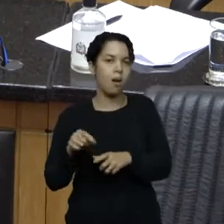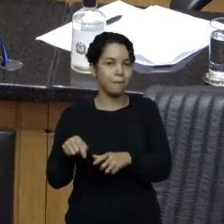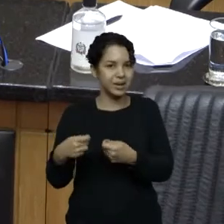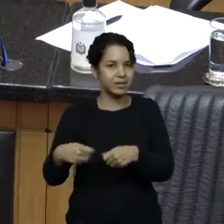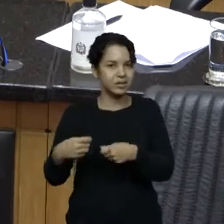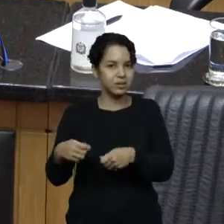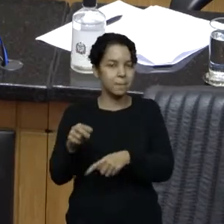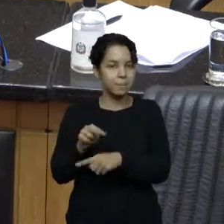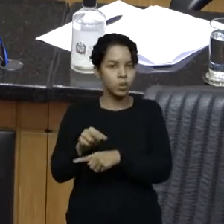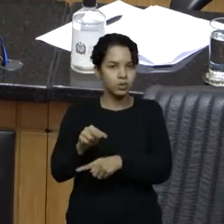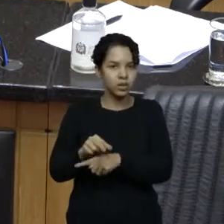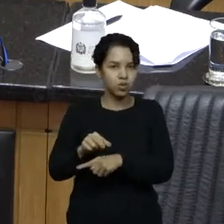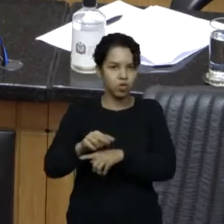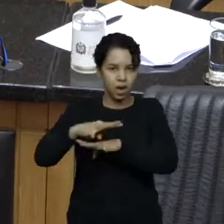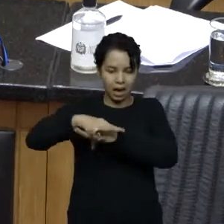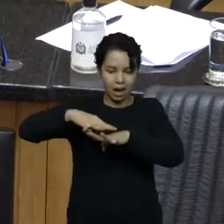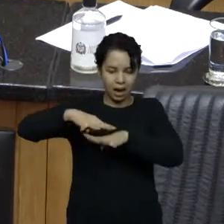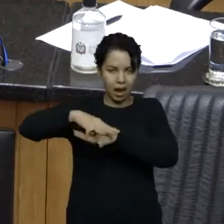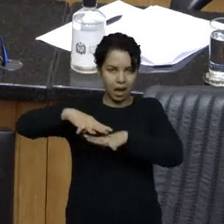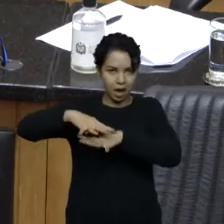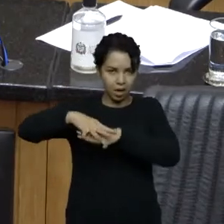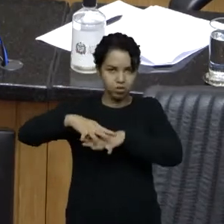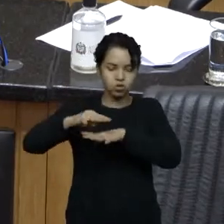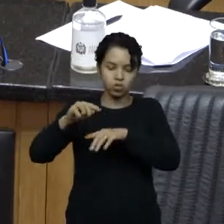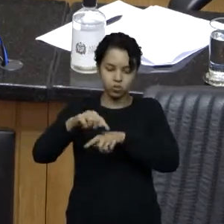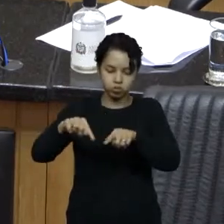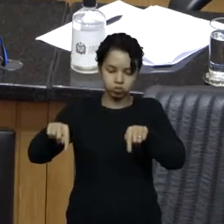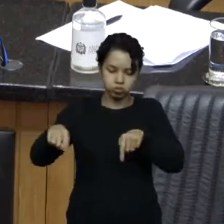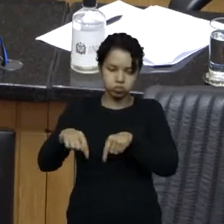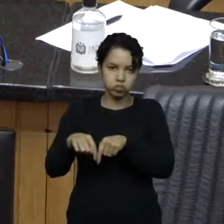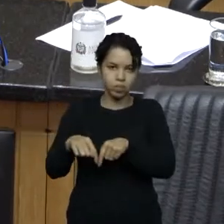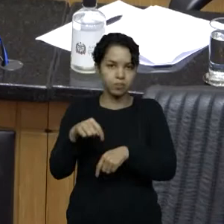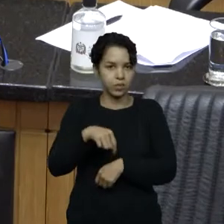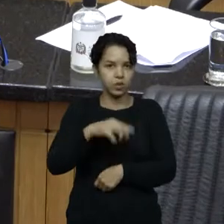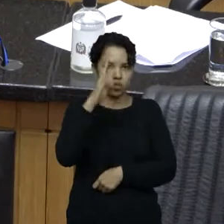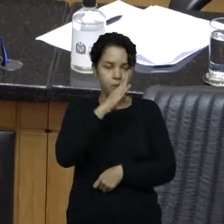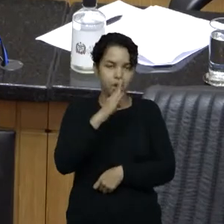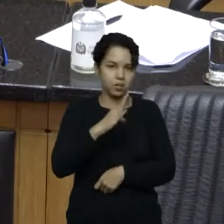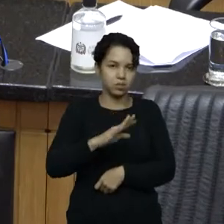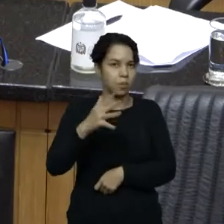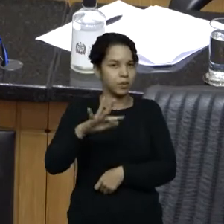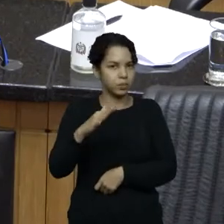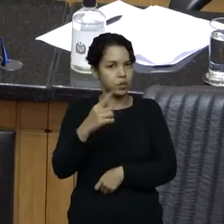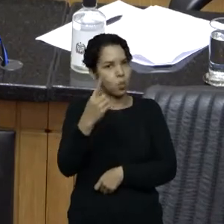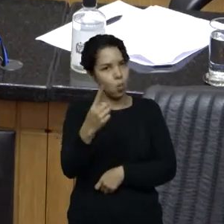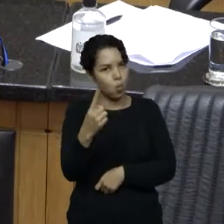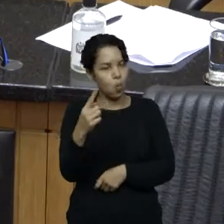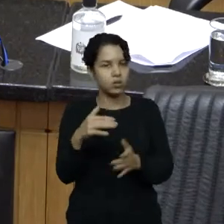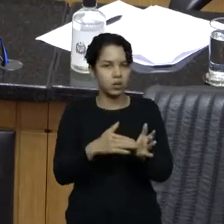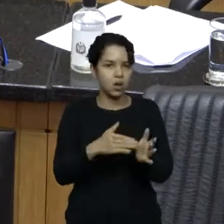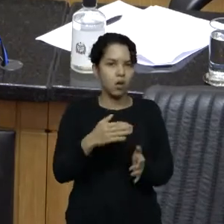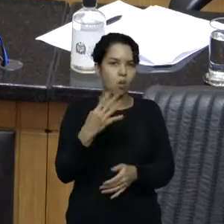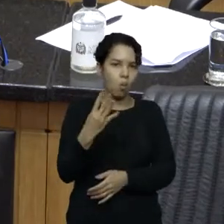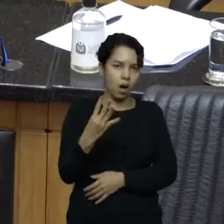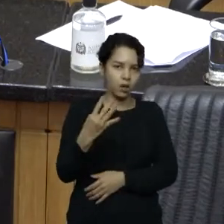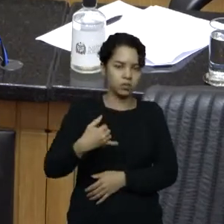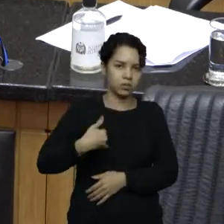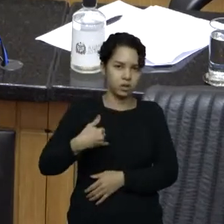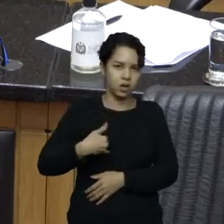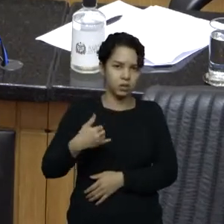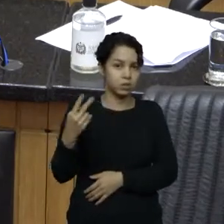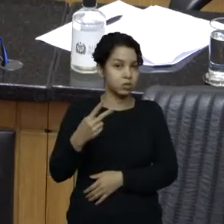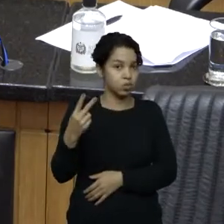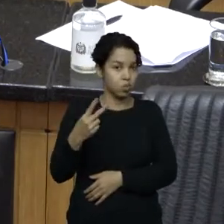por grade no Brasil e em torno de de 1 a 4 anos de idade a segunda causa de